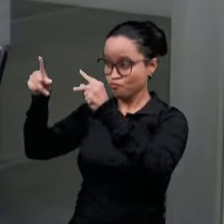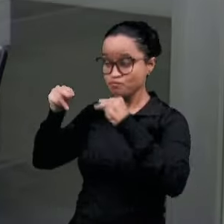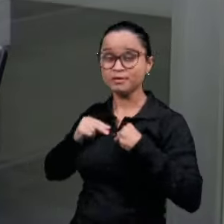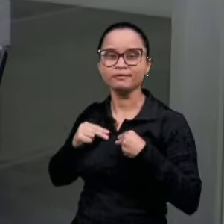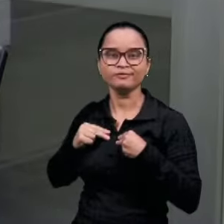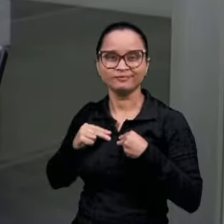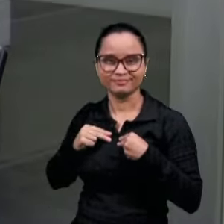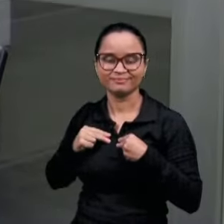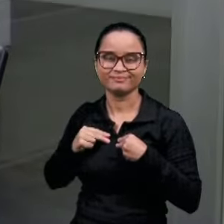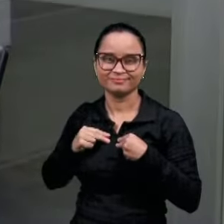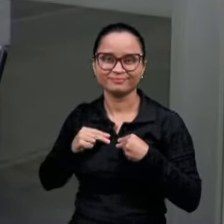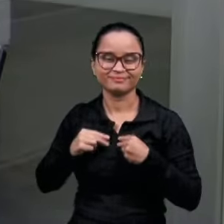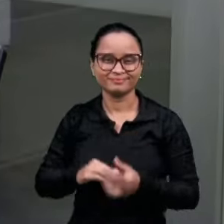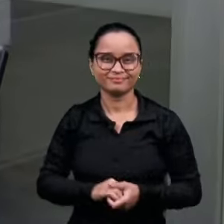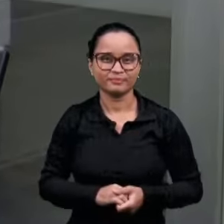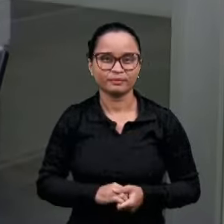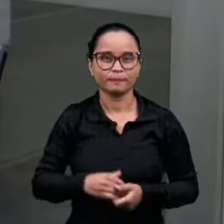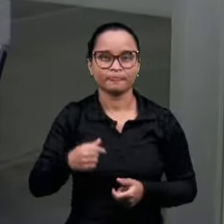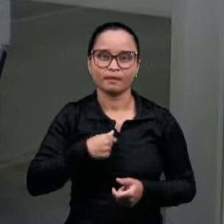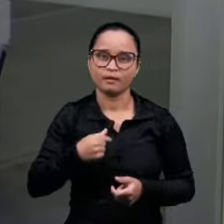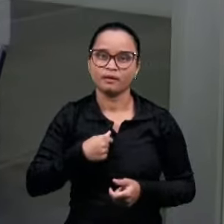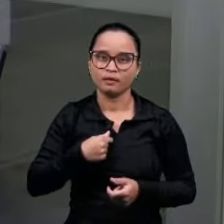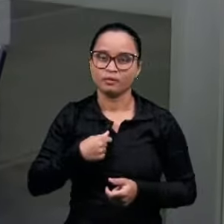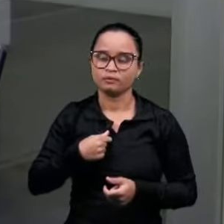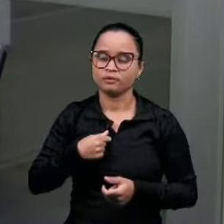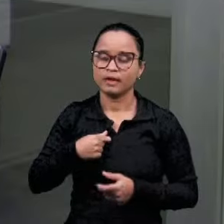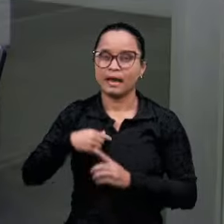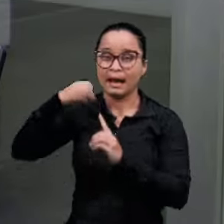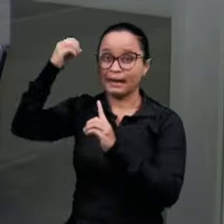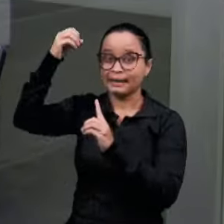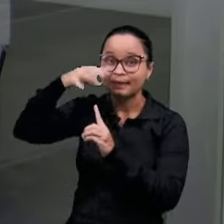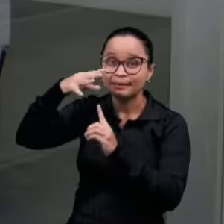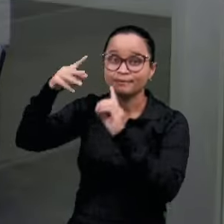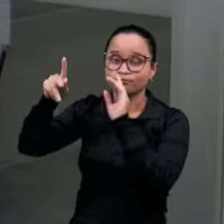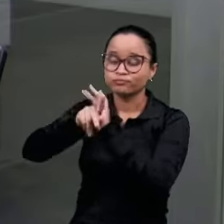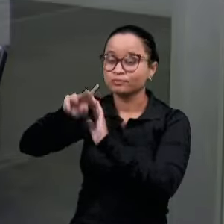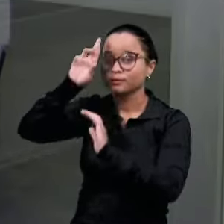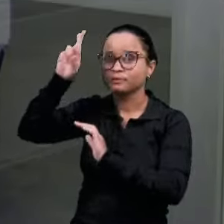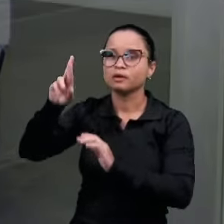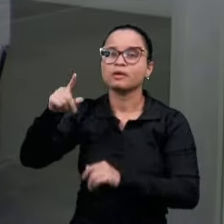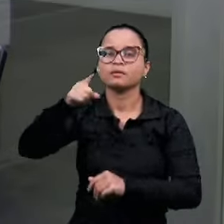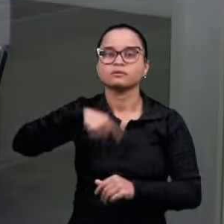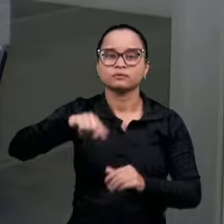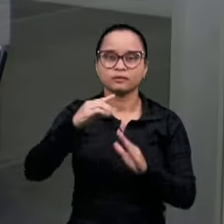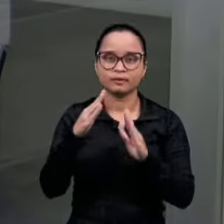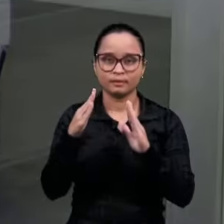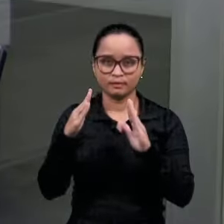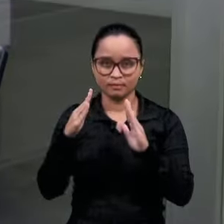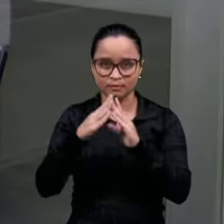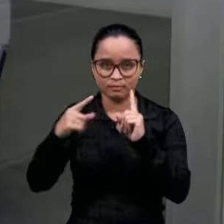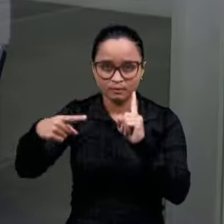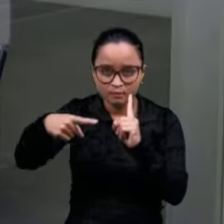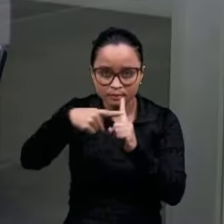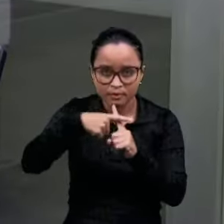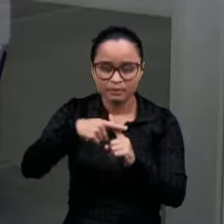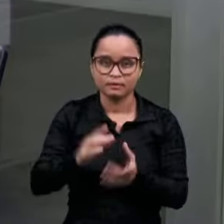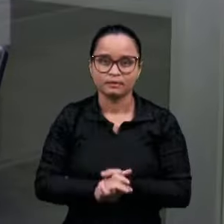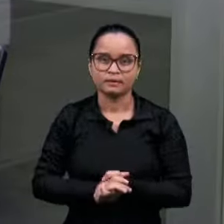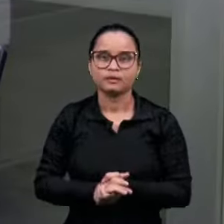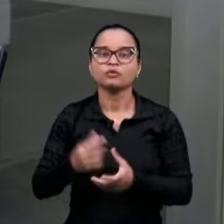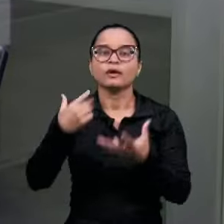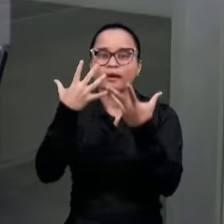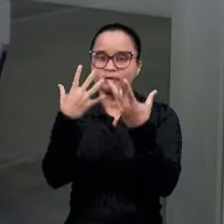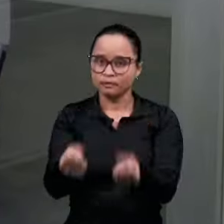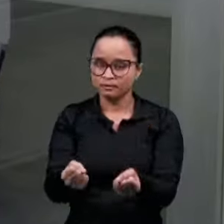fui, assim, agraciado pelo Senhor, porque nós éramos da igreja preteriana, nos convertemos na mesma